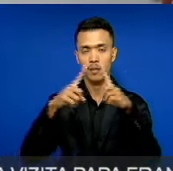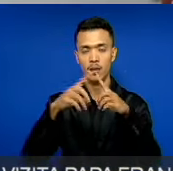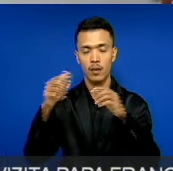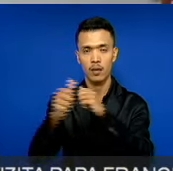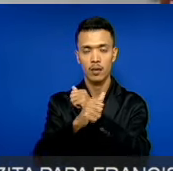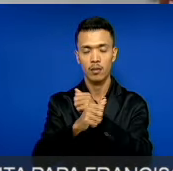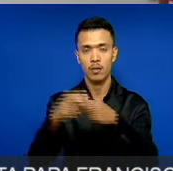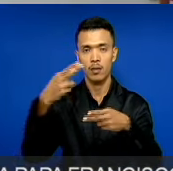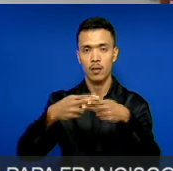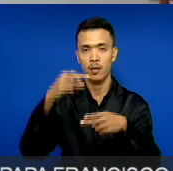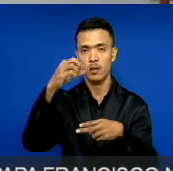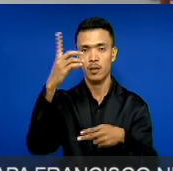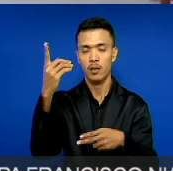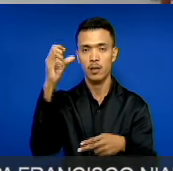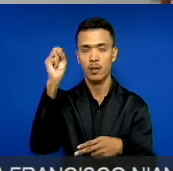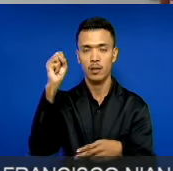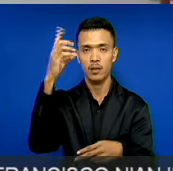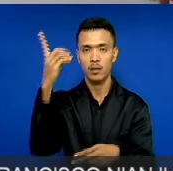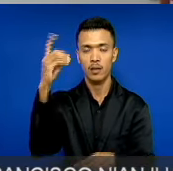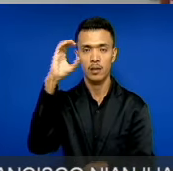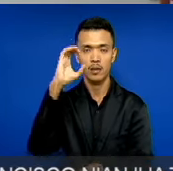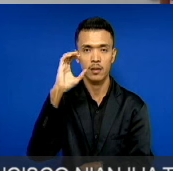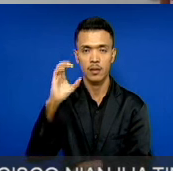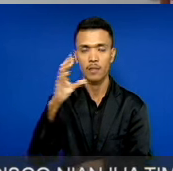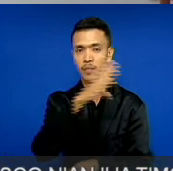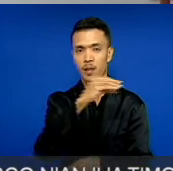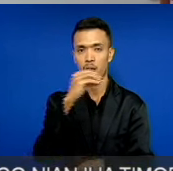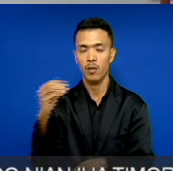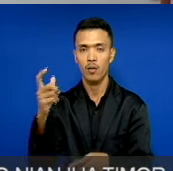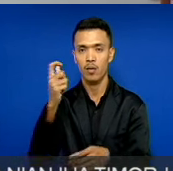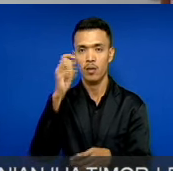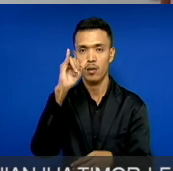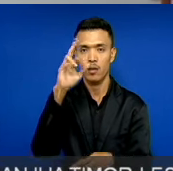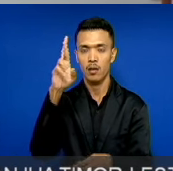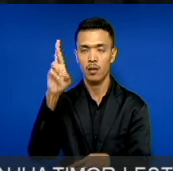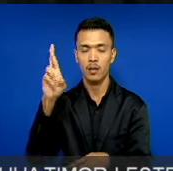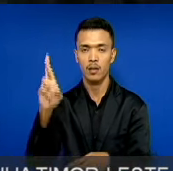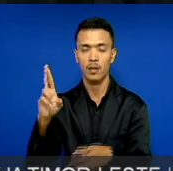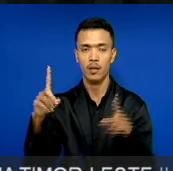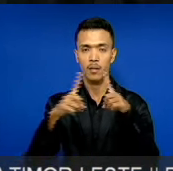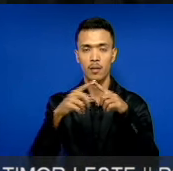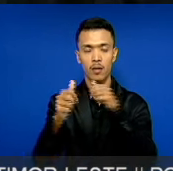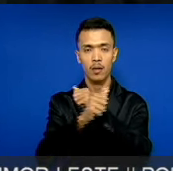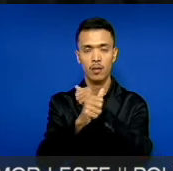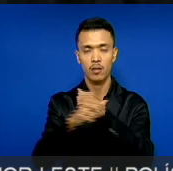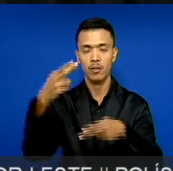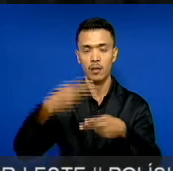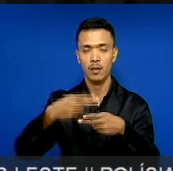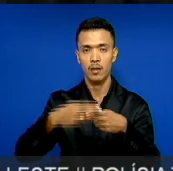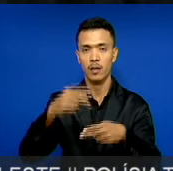arguido inicial GDSDC no termos identidade residência ba arguido